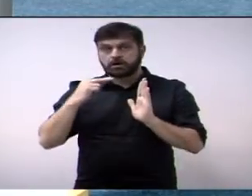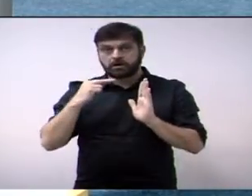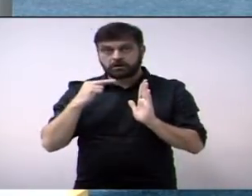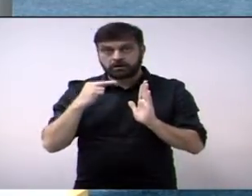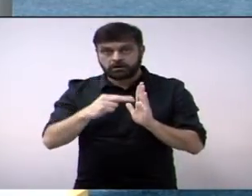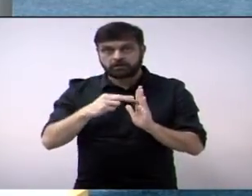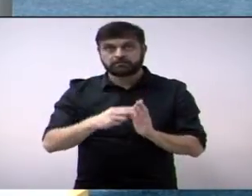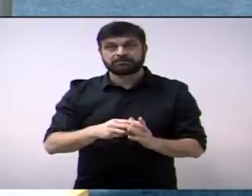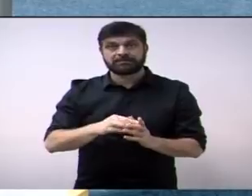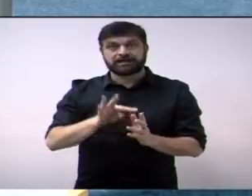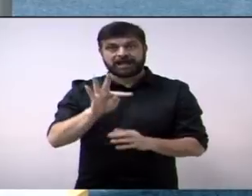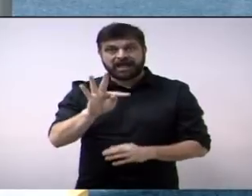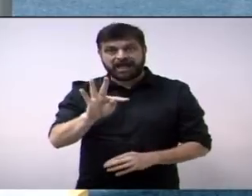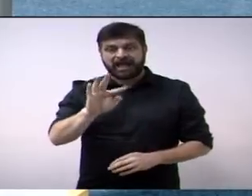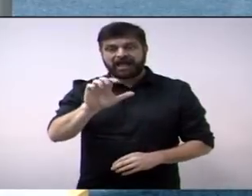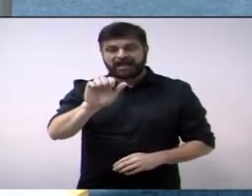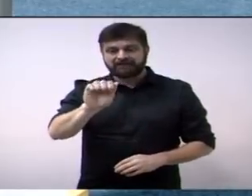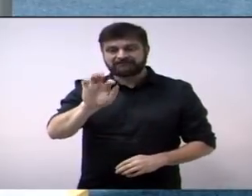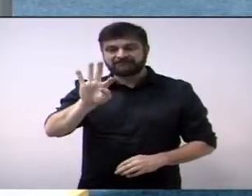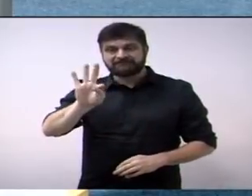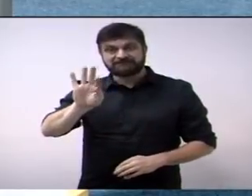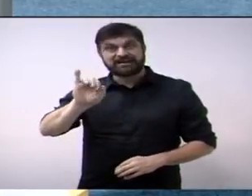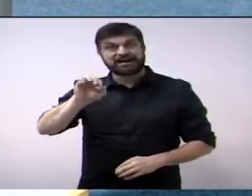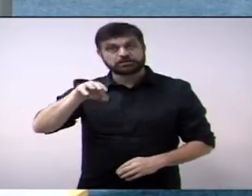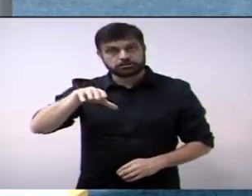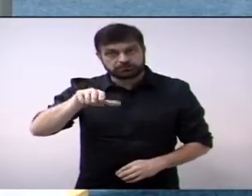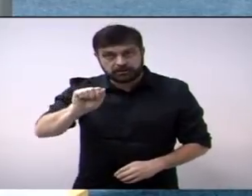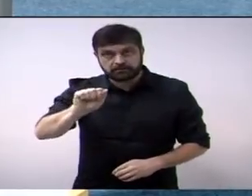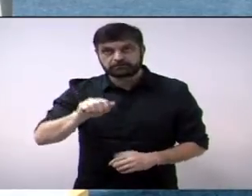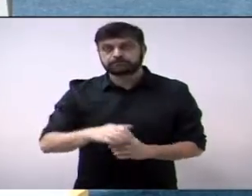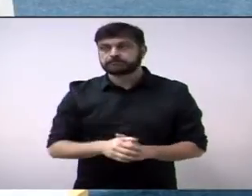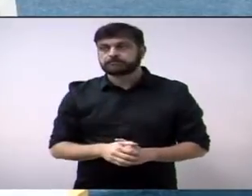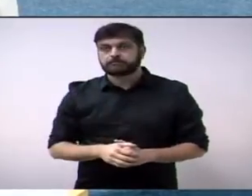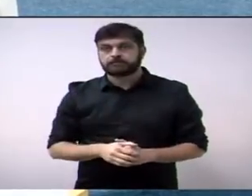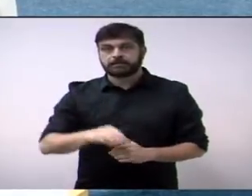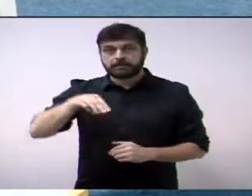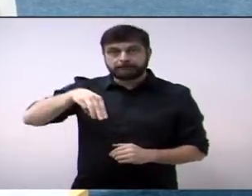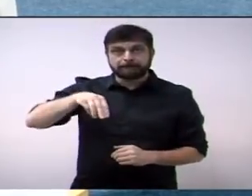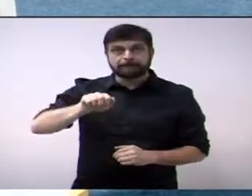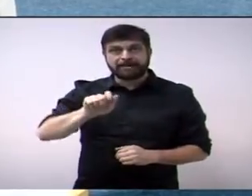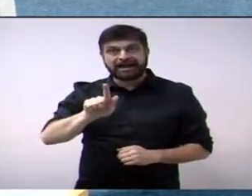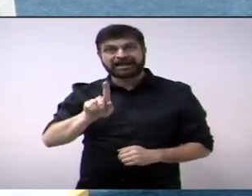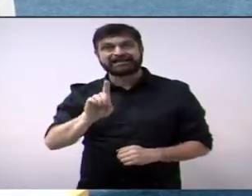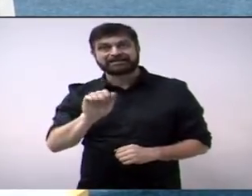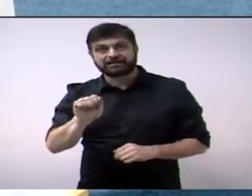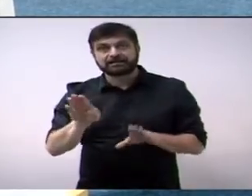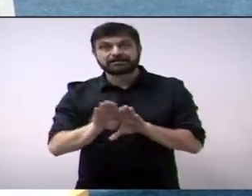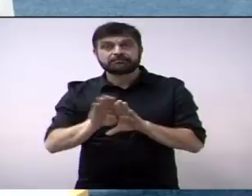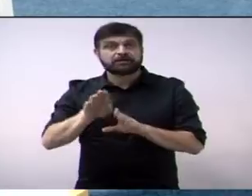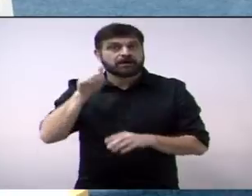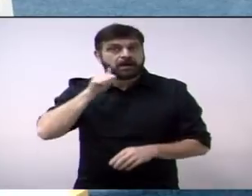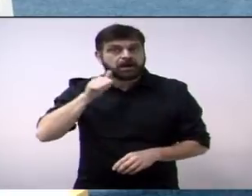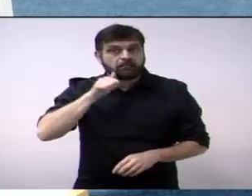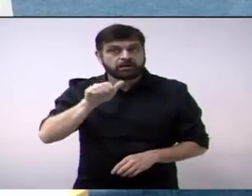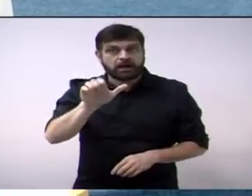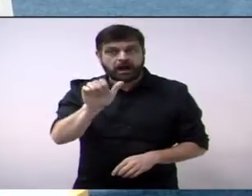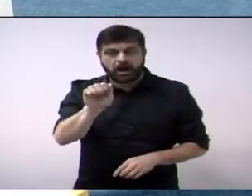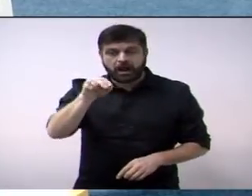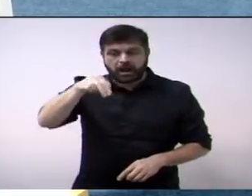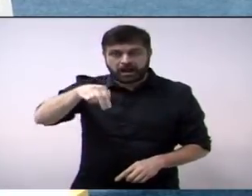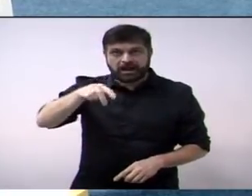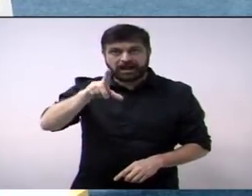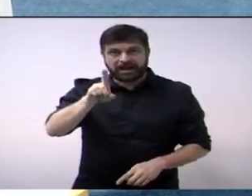Magda e da Fátima. E, de uma forma muito especial, a Andréia, ela é esposa do meu amigo